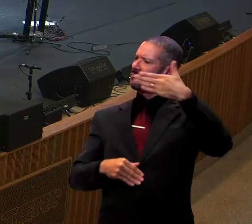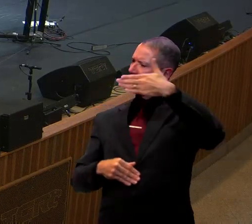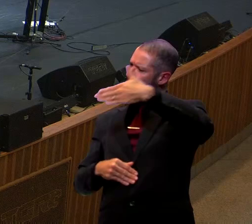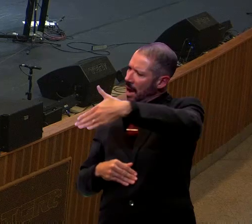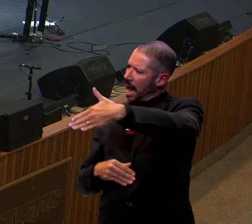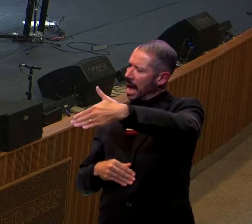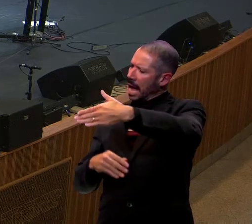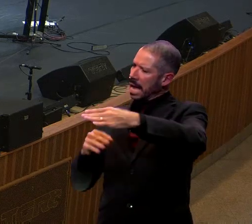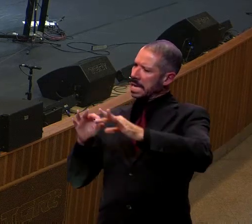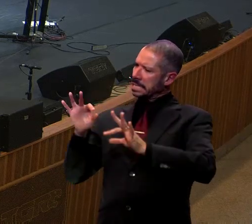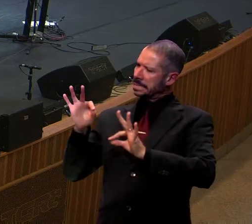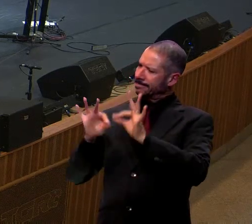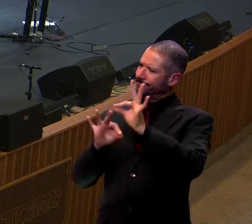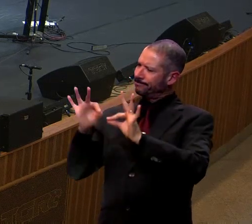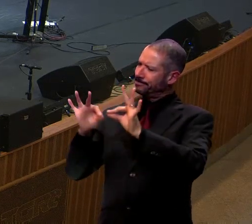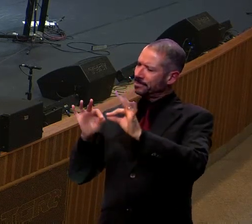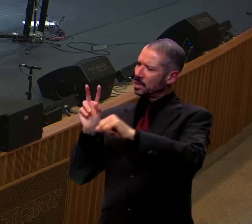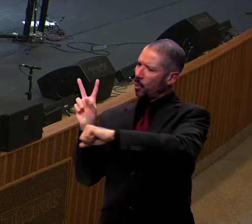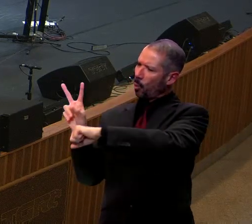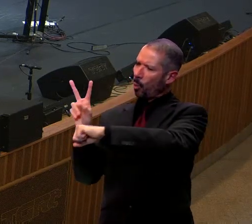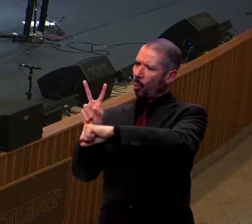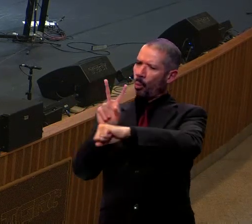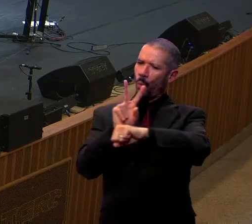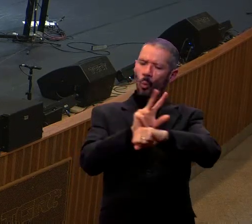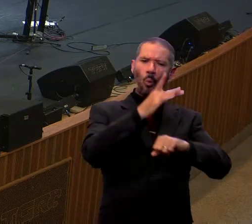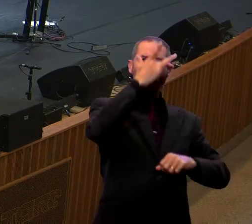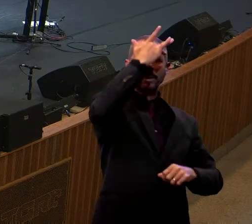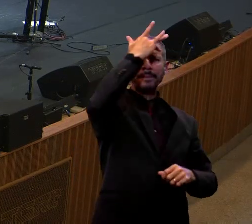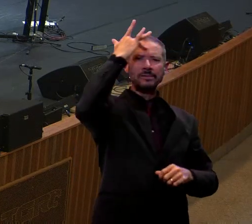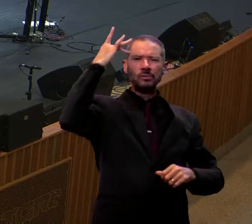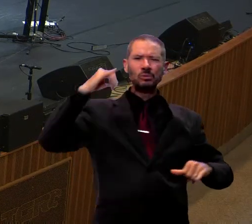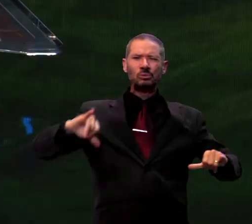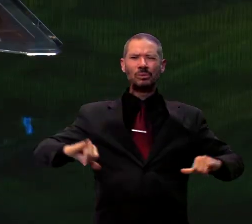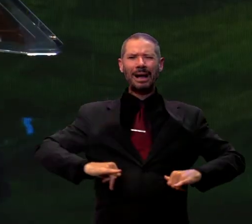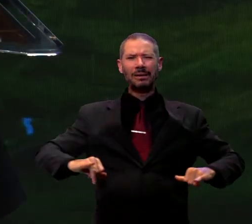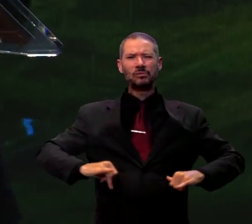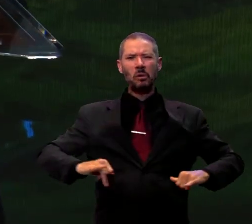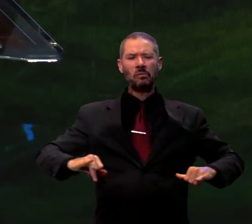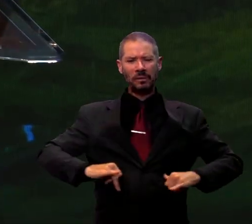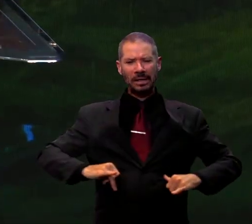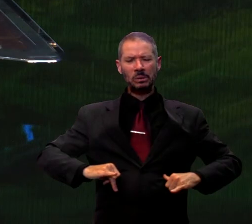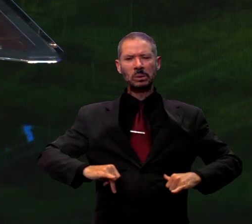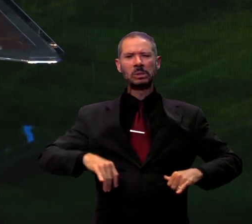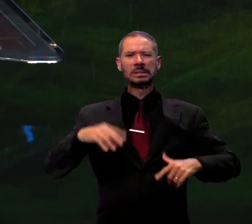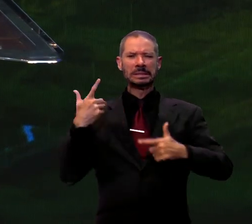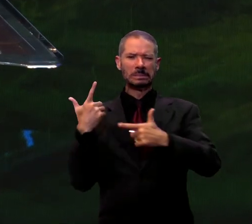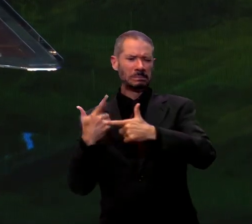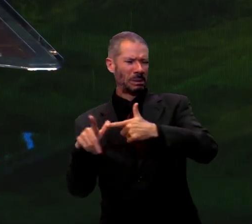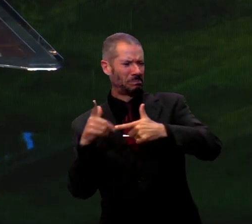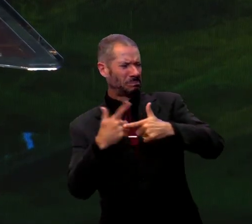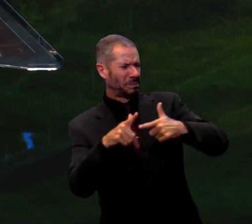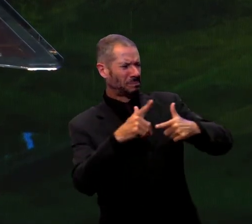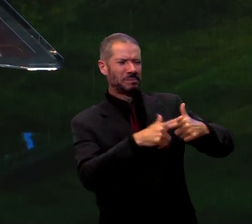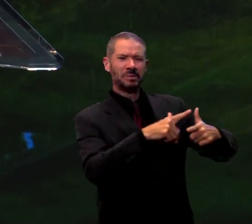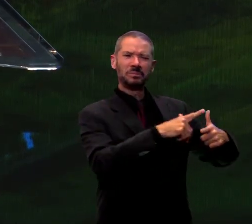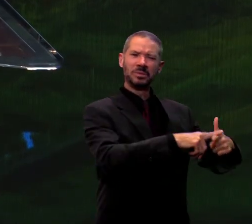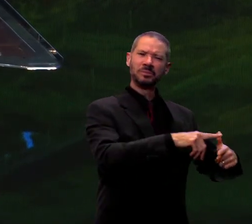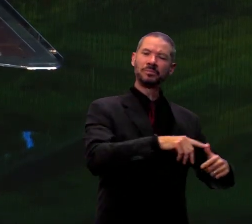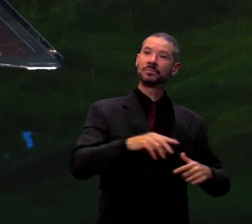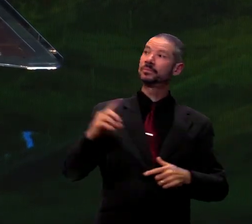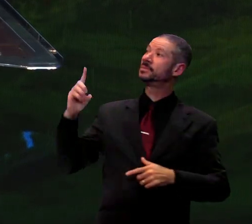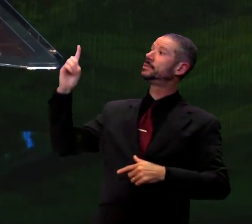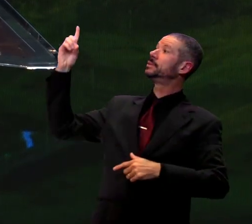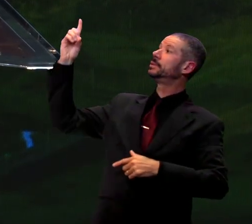torna instrumento de Deus para cuidar de alguém que está sofrendo, que passou por lutas.